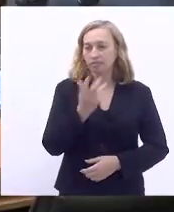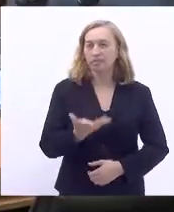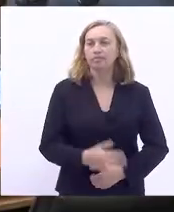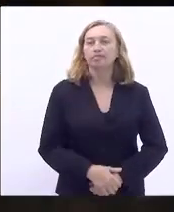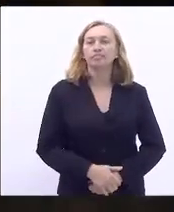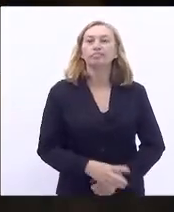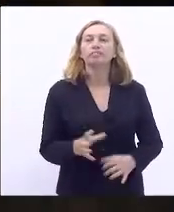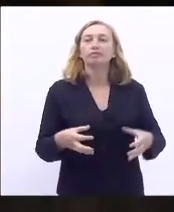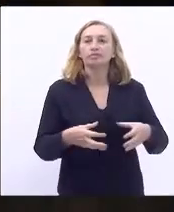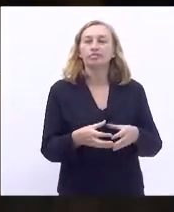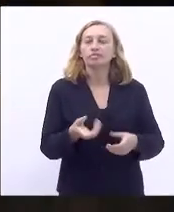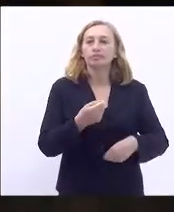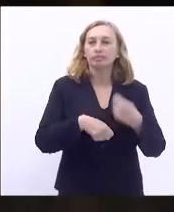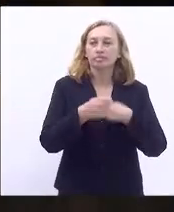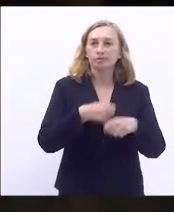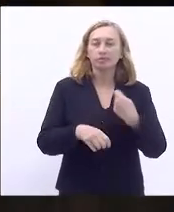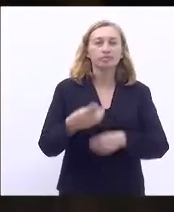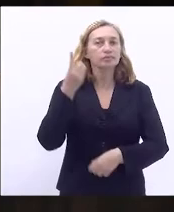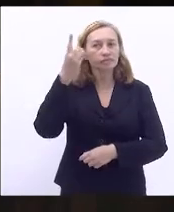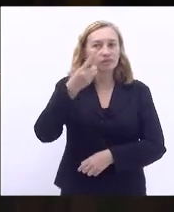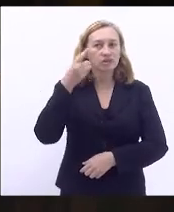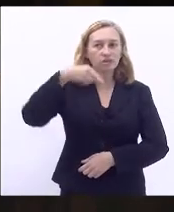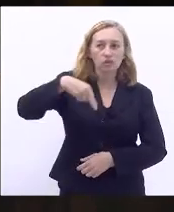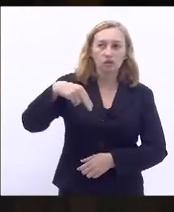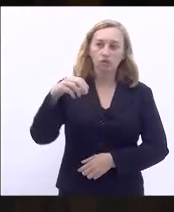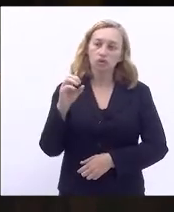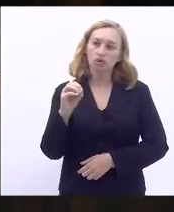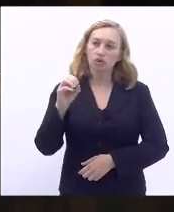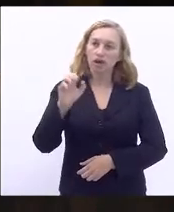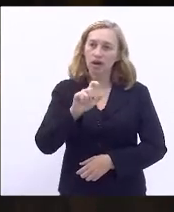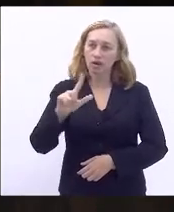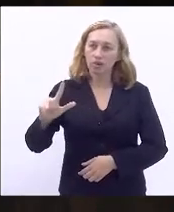Pela Comissão de Economia, deputado Noel de Carvalho.